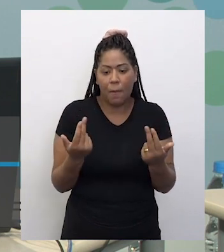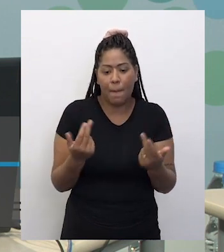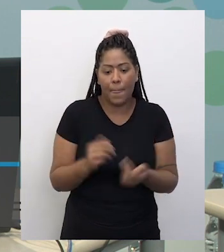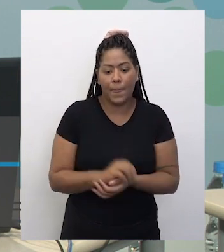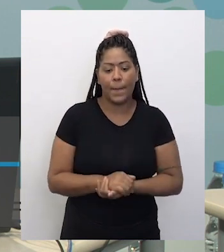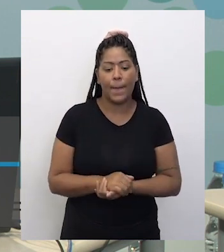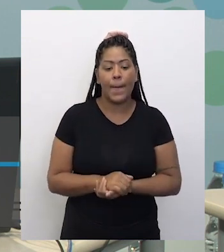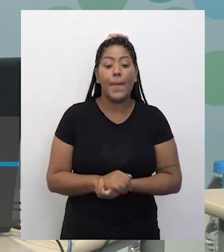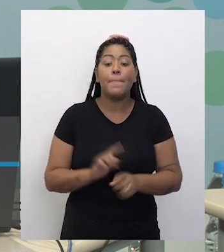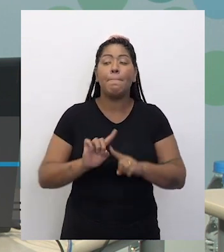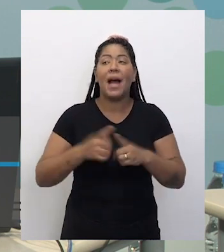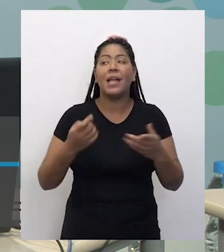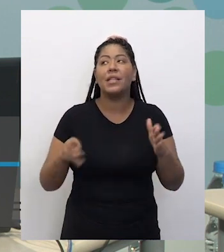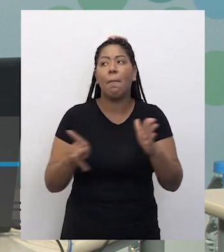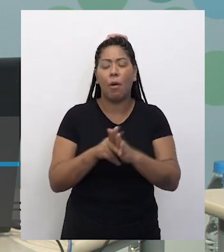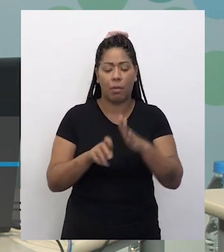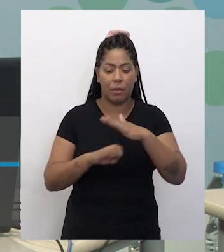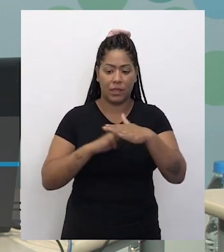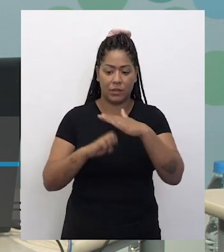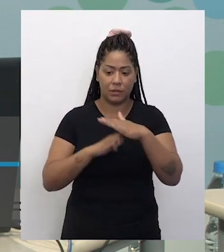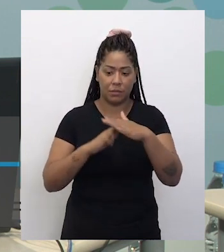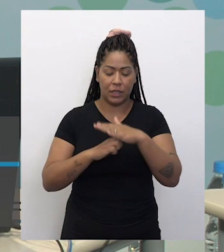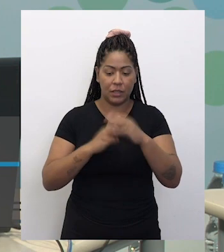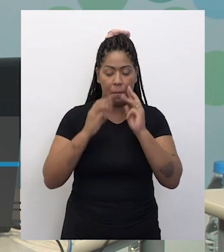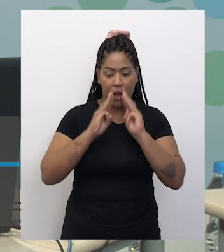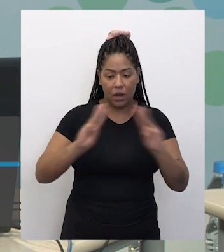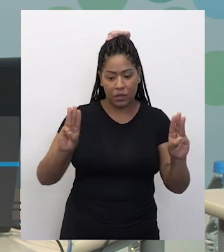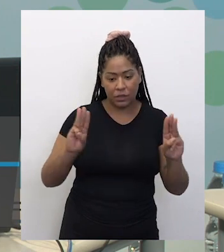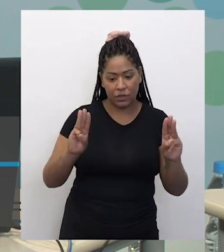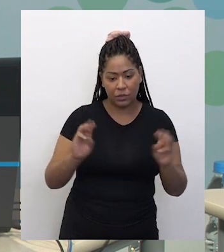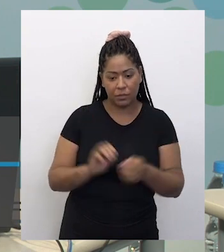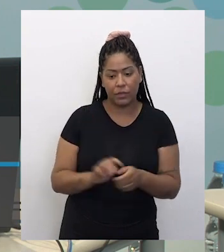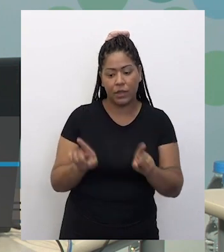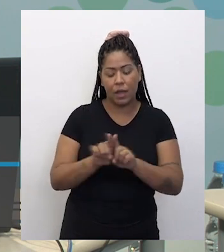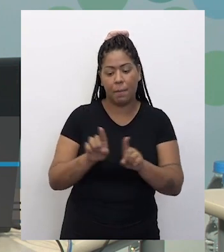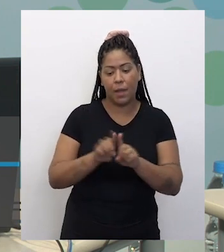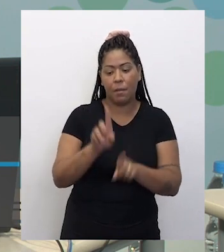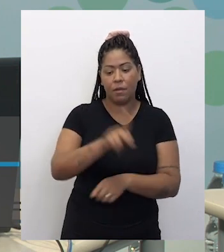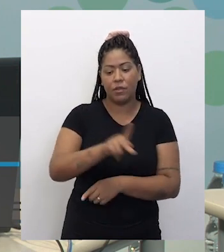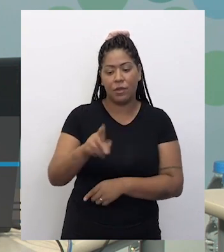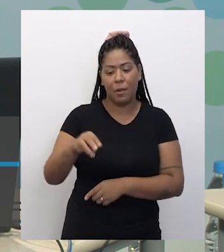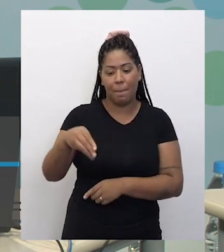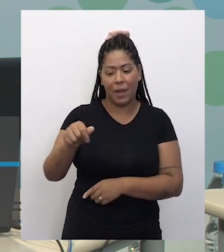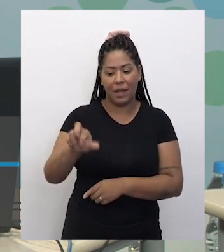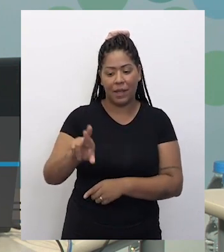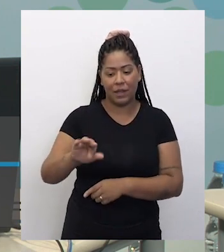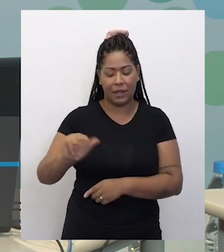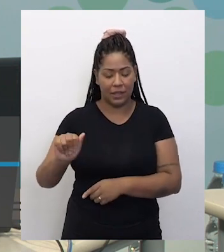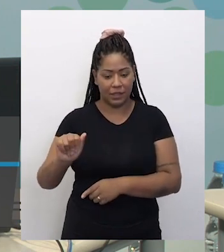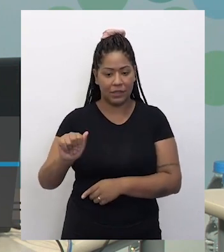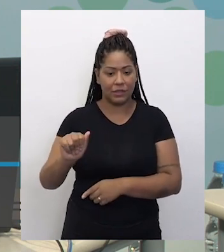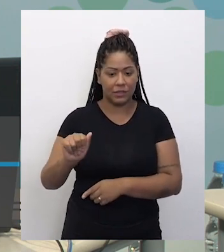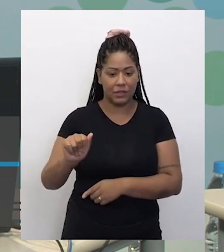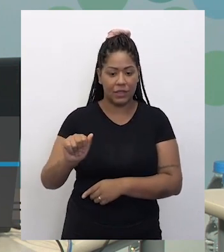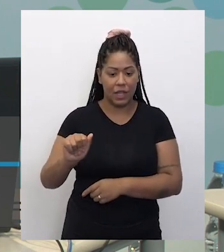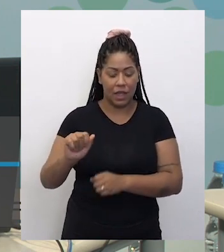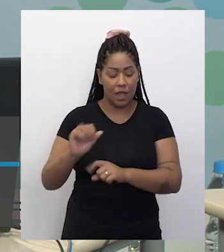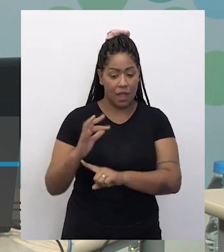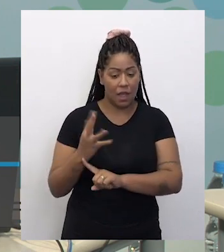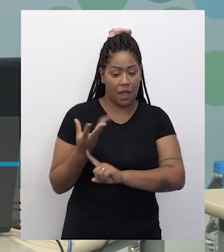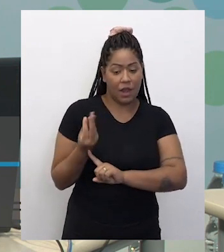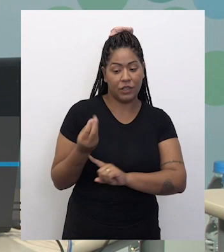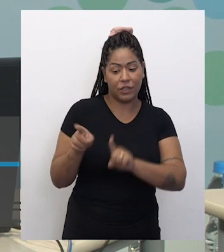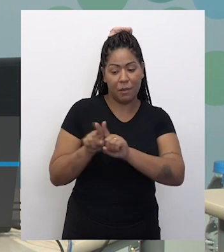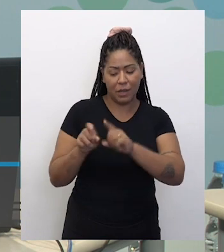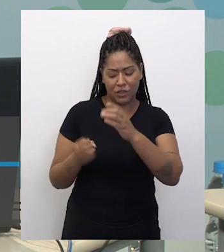às empresas, produtos e serviços. Vamos ver, mas aqui a Pro Maria Celes diz o seguinte: é a arte de explorar, criar